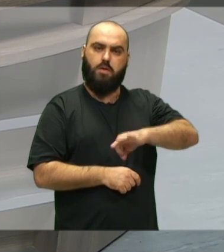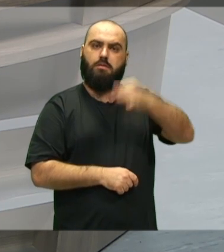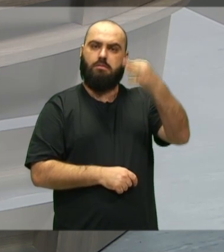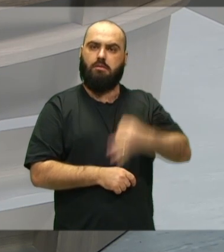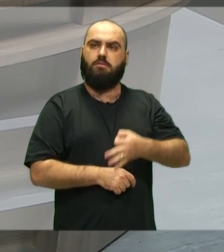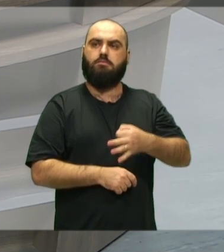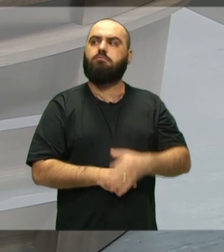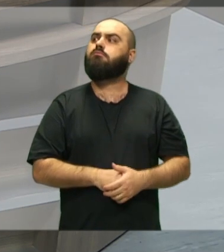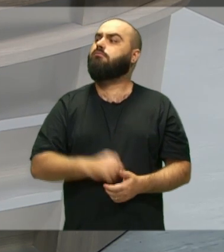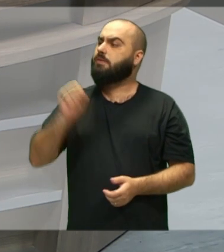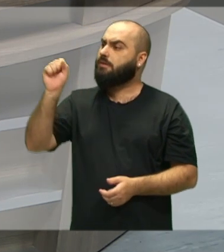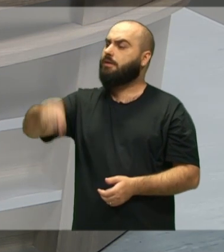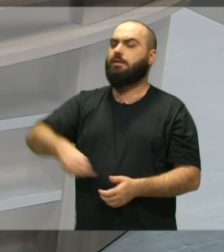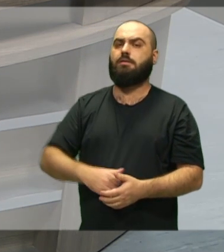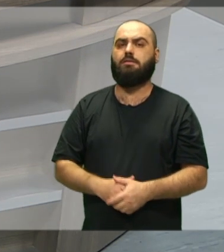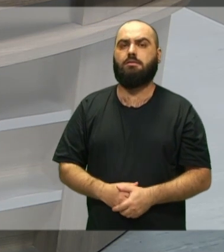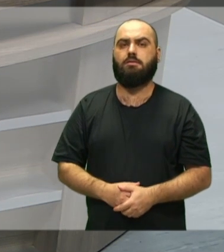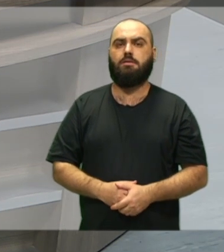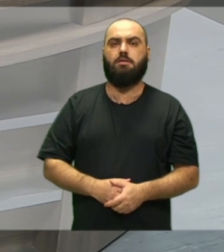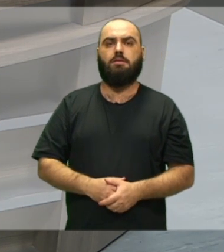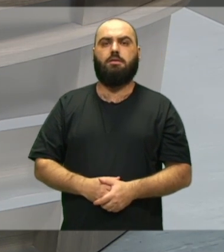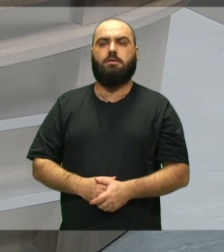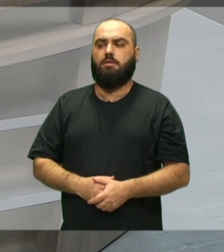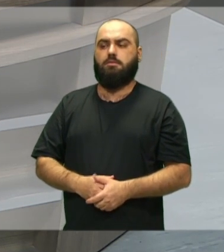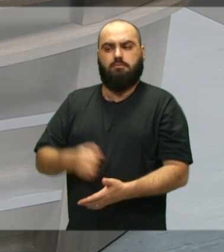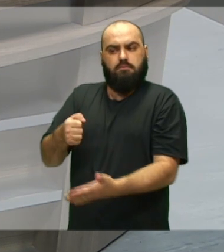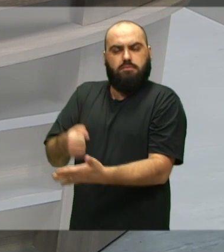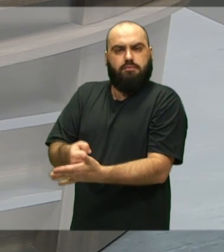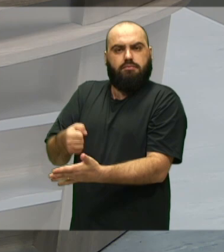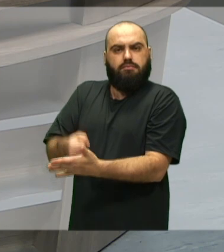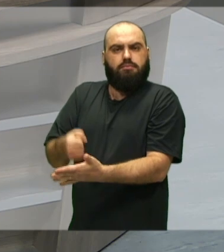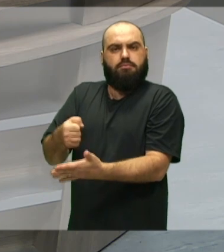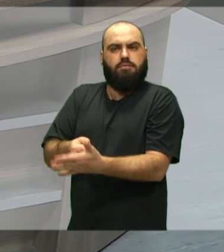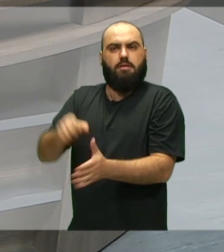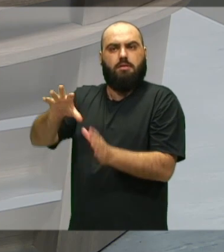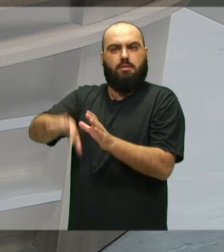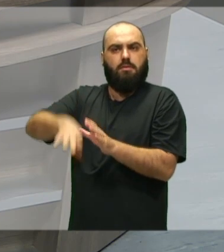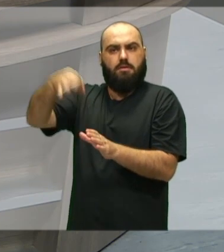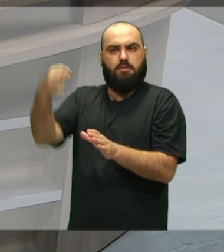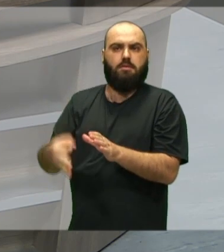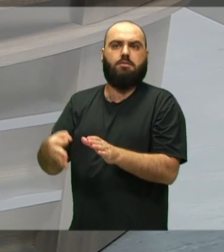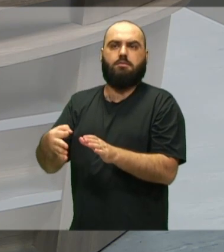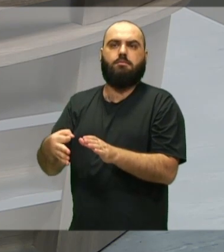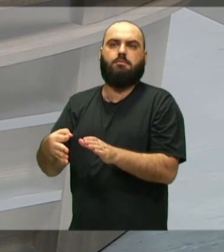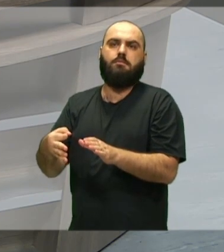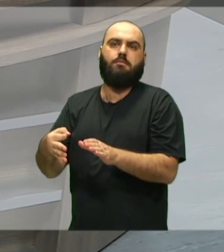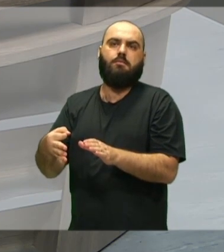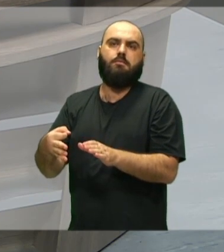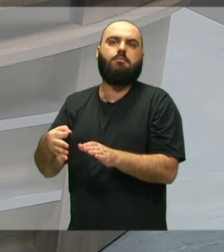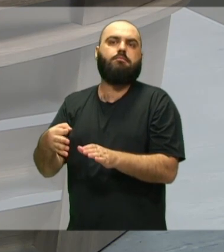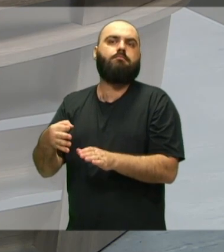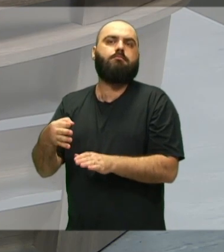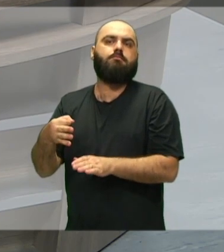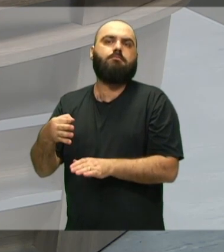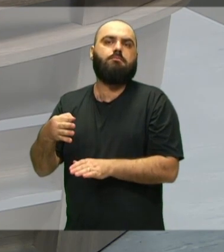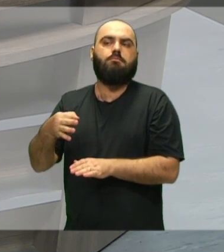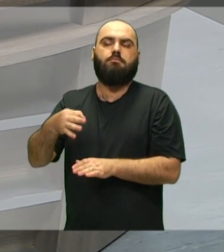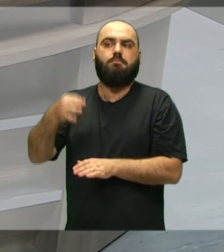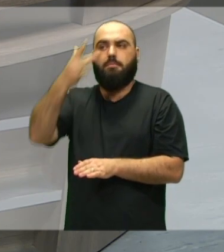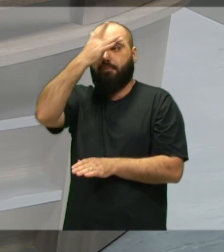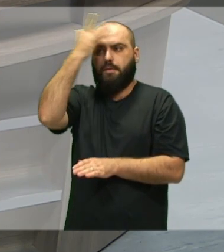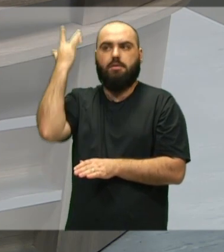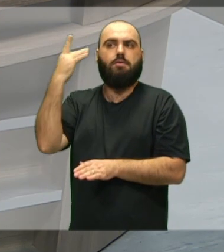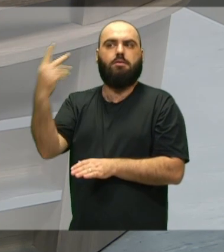E convenhamos, tu cobrando de uma forma muito melhor e mais eficiente, felizmente ou infelizmente, tu acaba sendo melhor escutado.